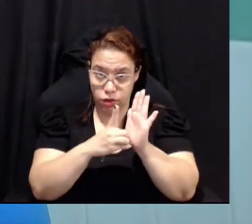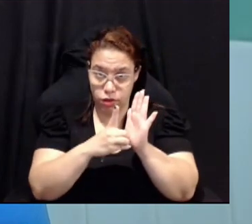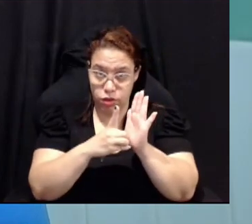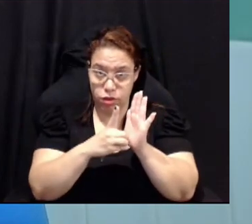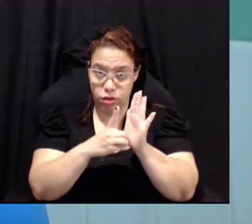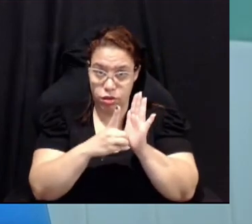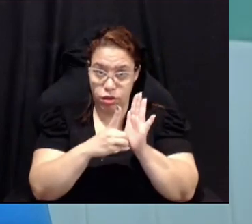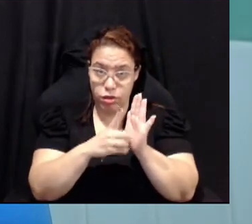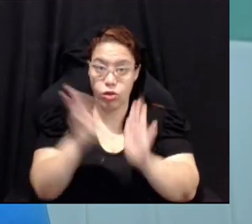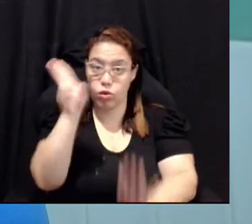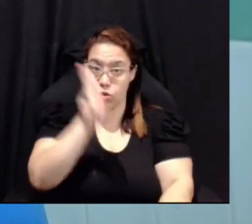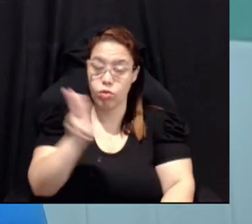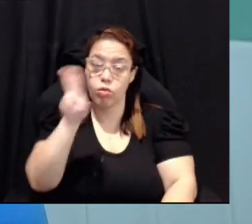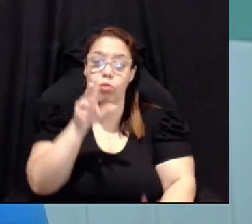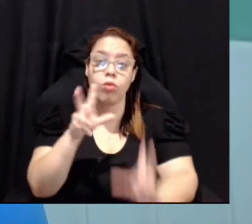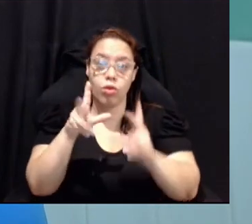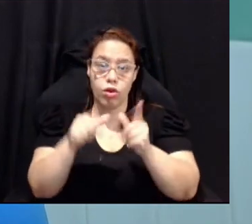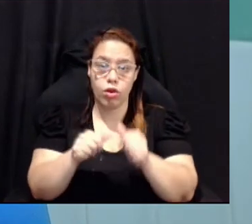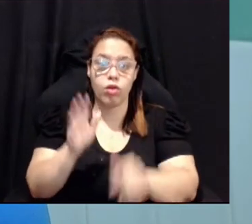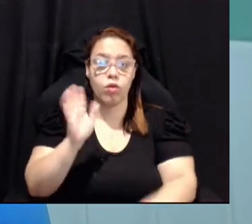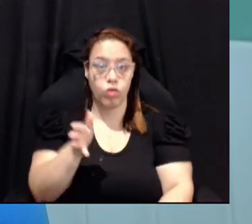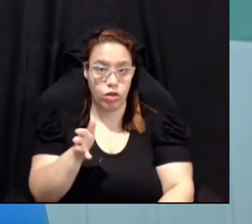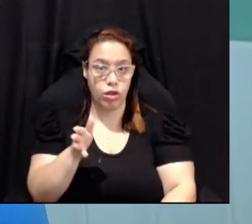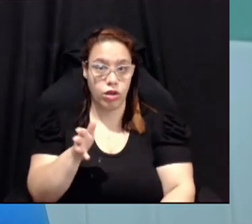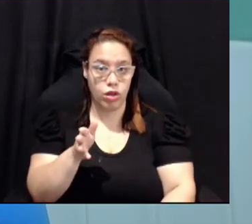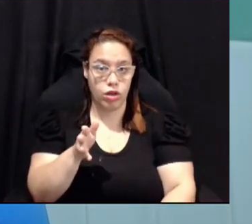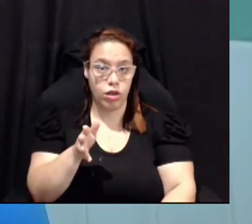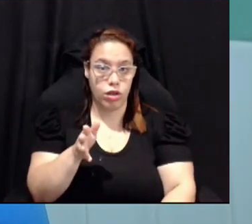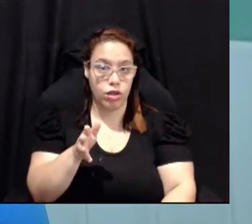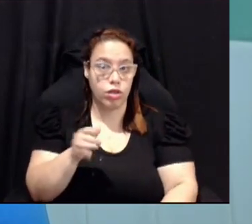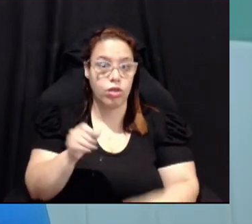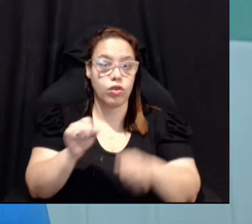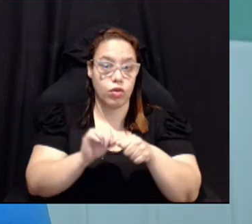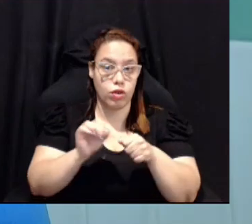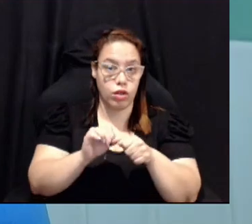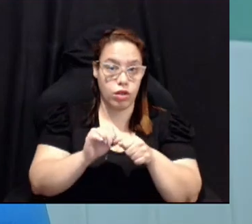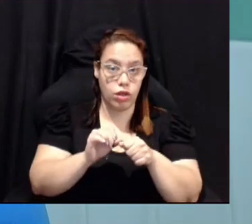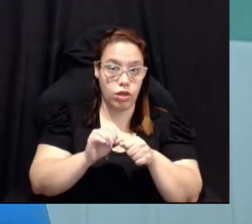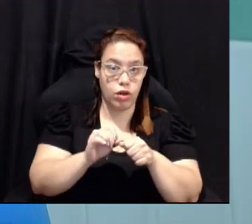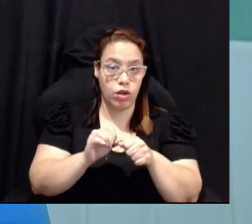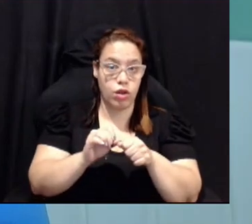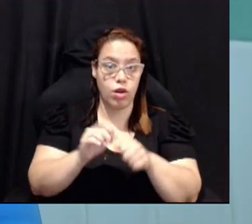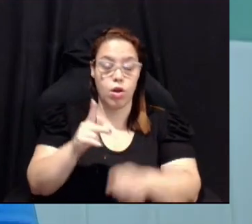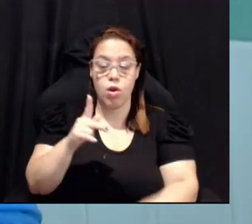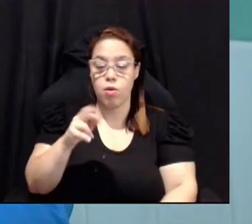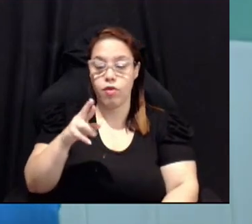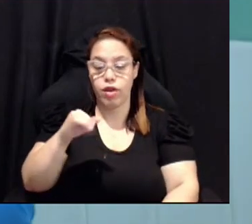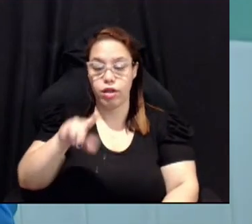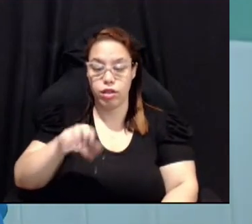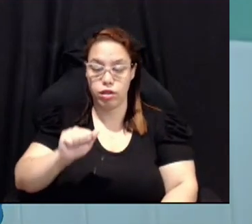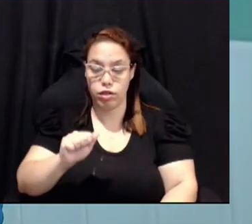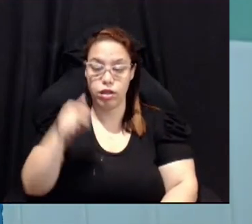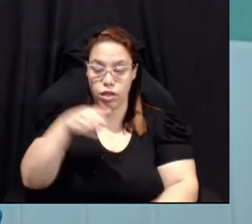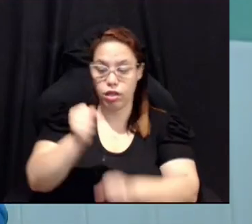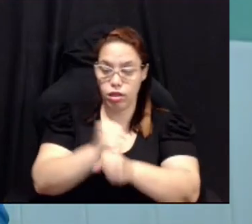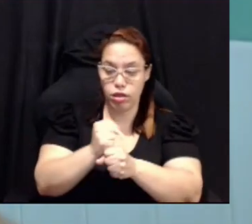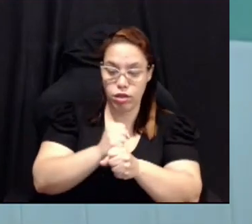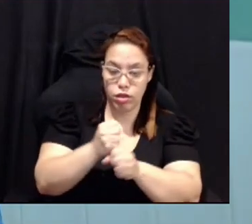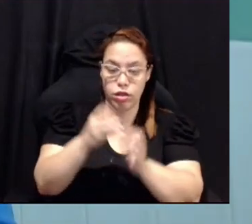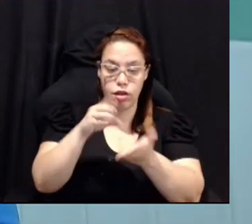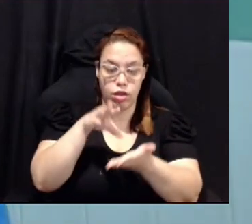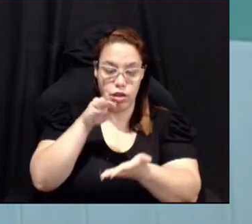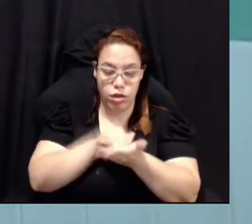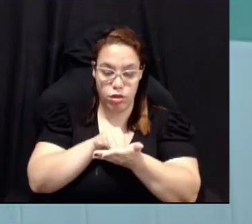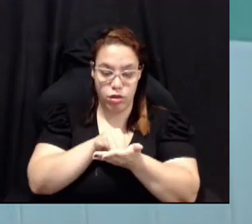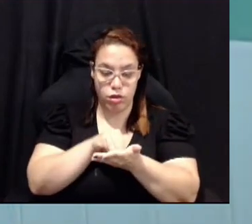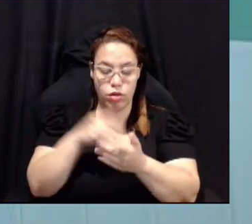por todos, A gente já tomou o hábito de fazer através da pré-preenchida, só que esse ano a Receita teve alguns problemas e ela se